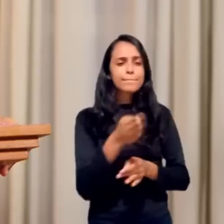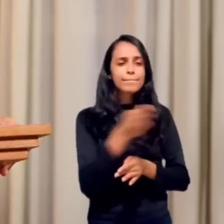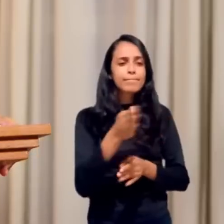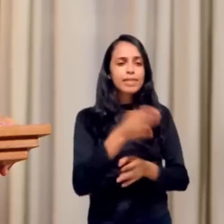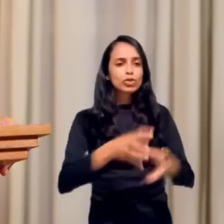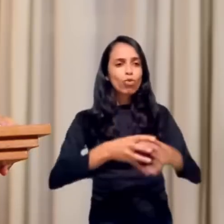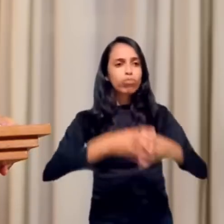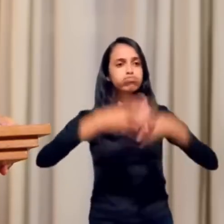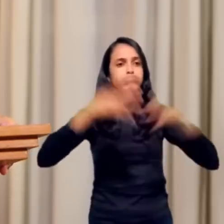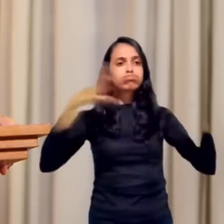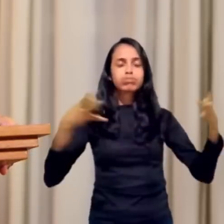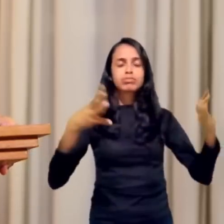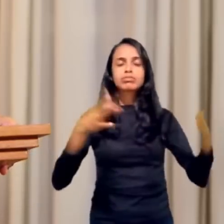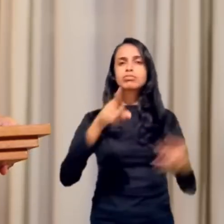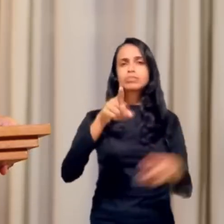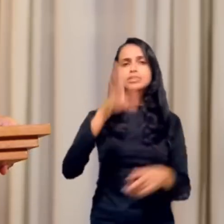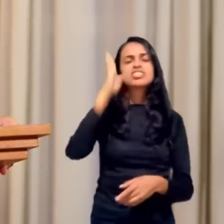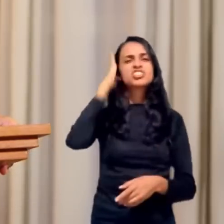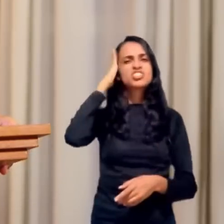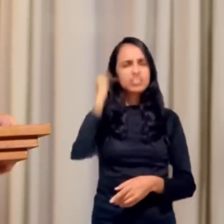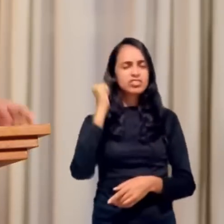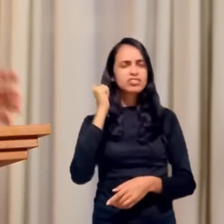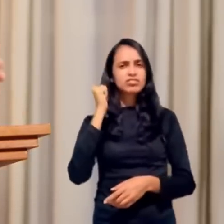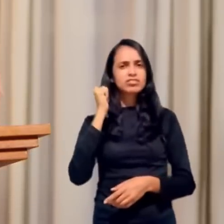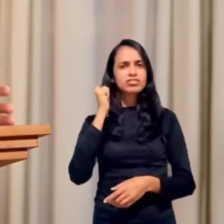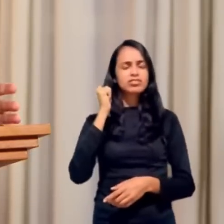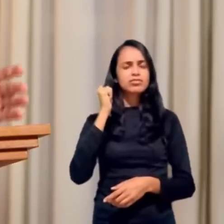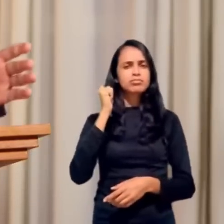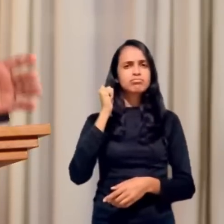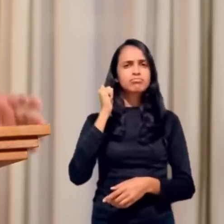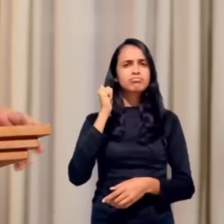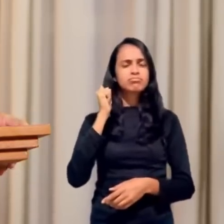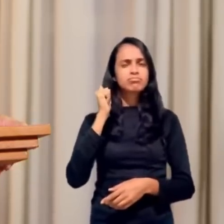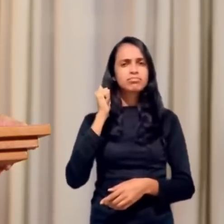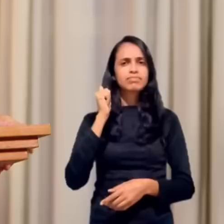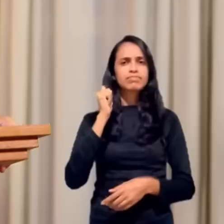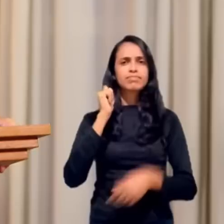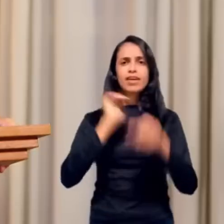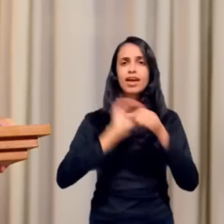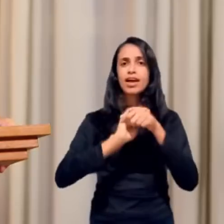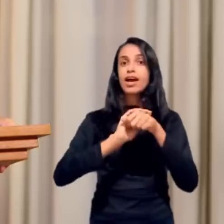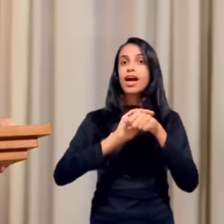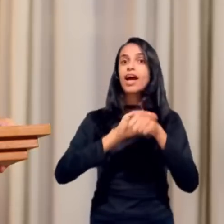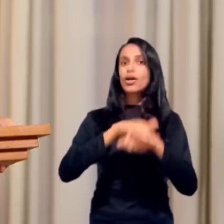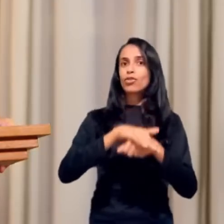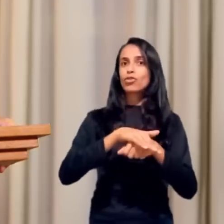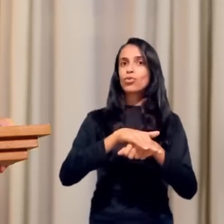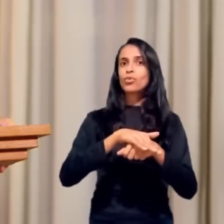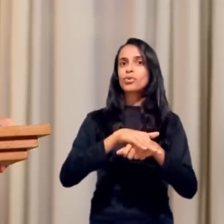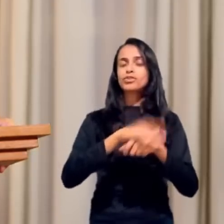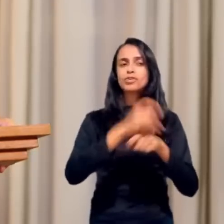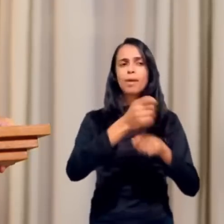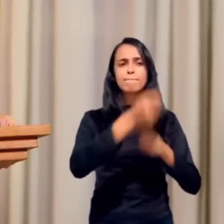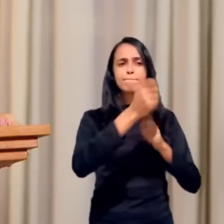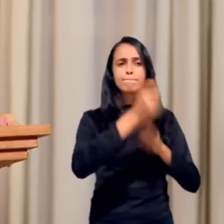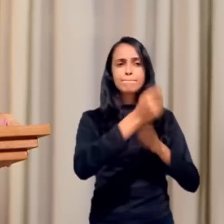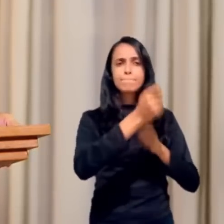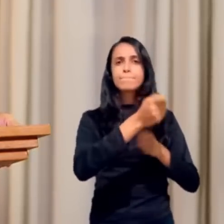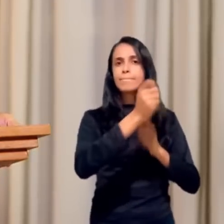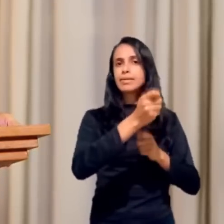ouvido falar. À noite tem tudo para dar certo, né? Para aqueles que